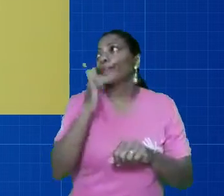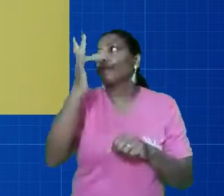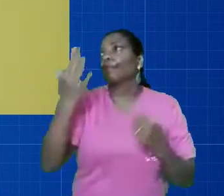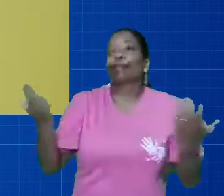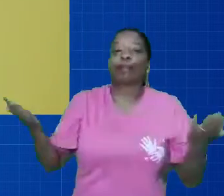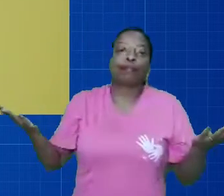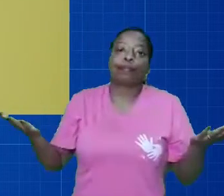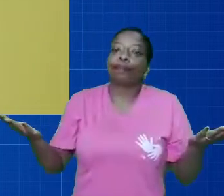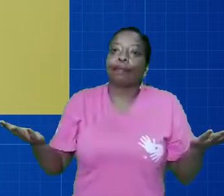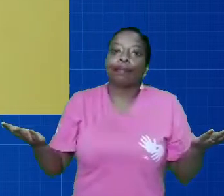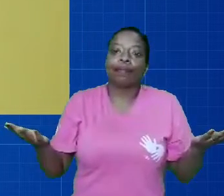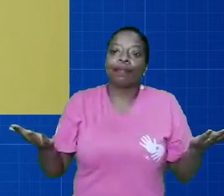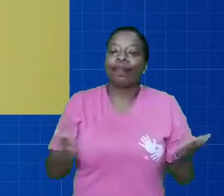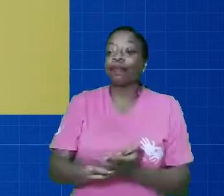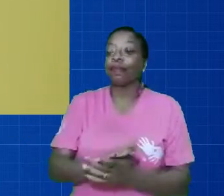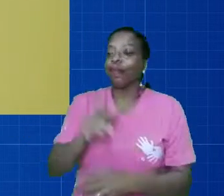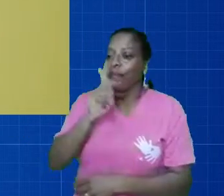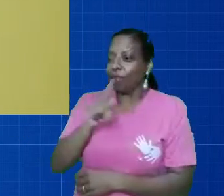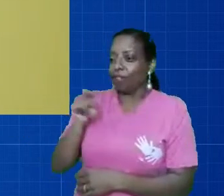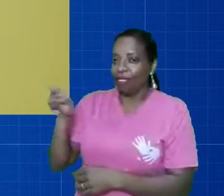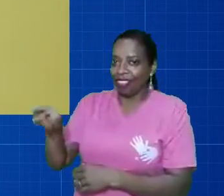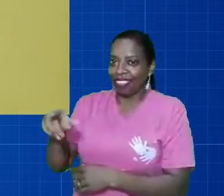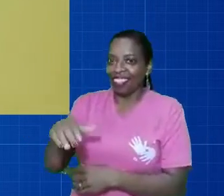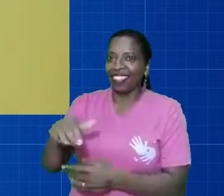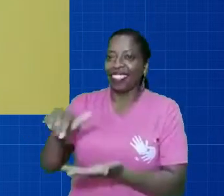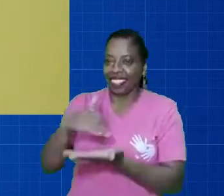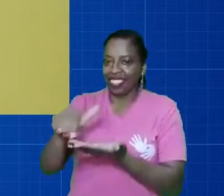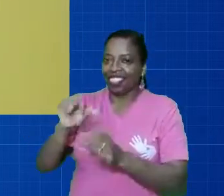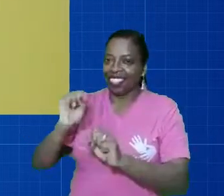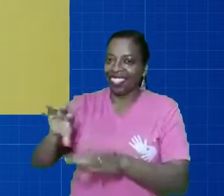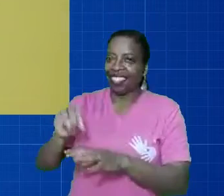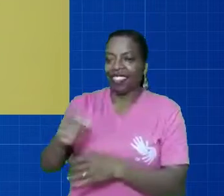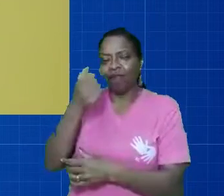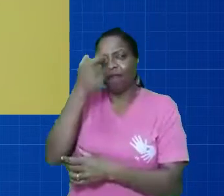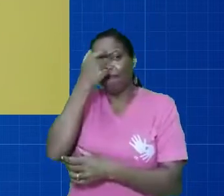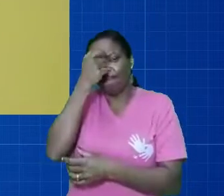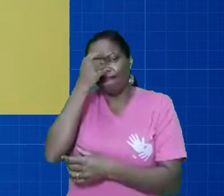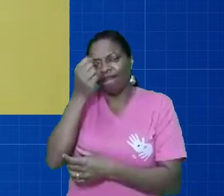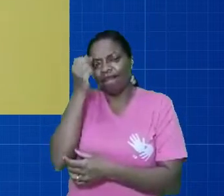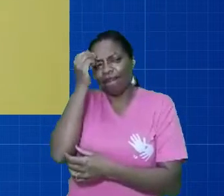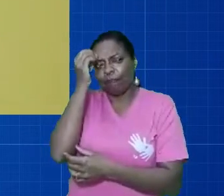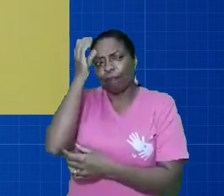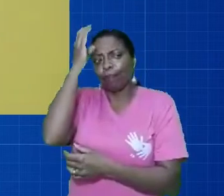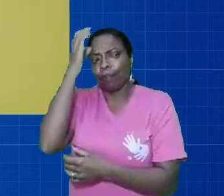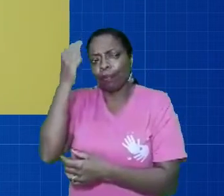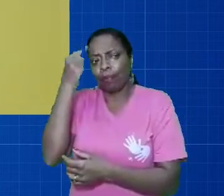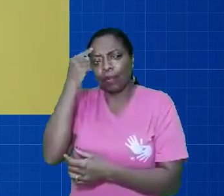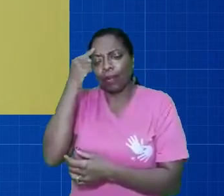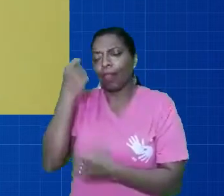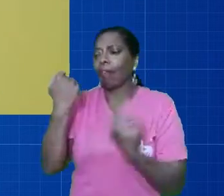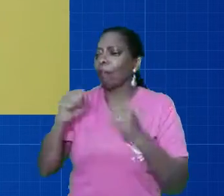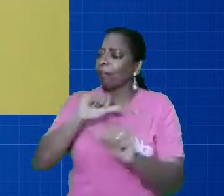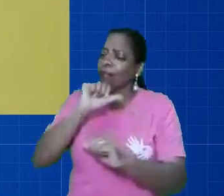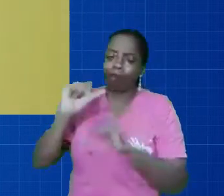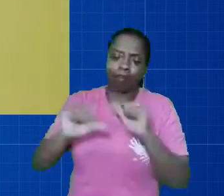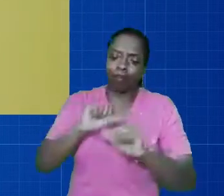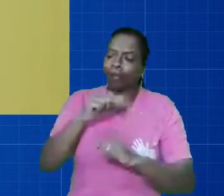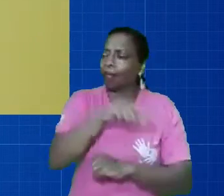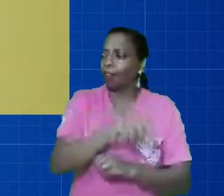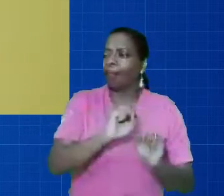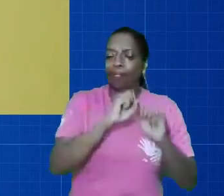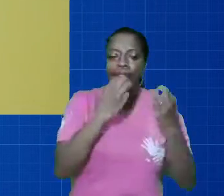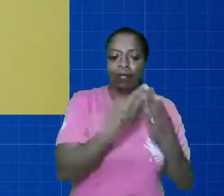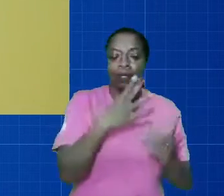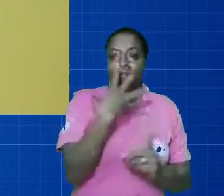professor Orivaldo tomou consciência, né, do que era oficina na época, né? Que a oficina era um lugar muito procurado,